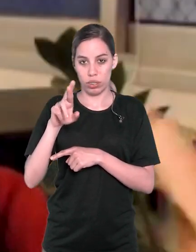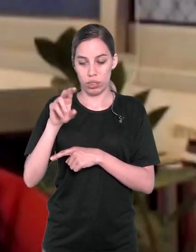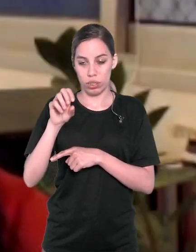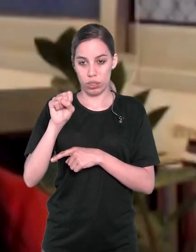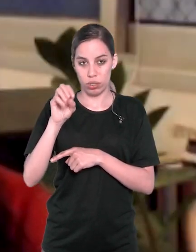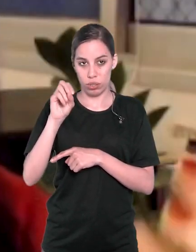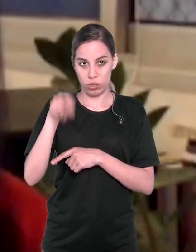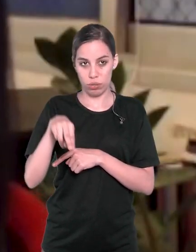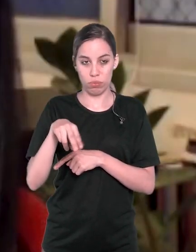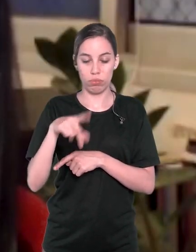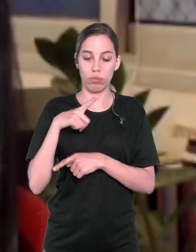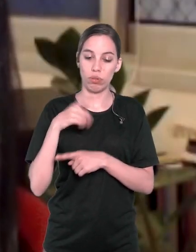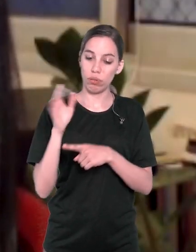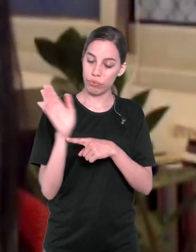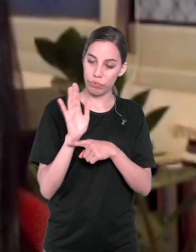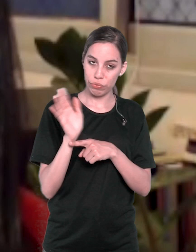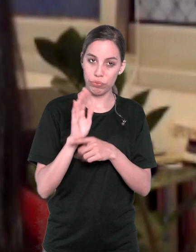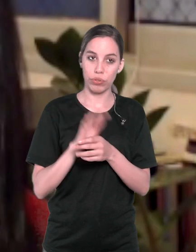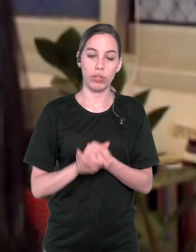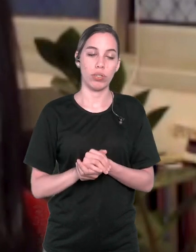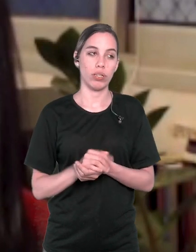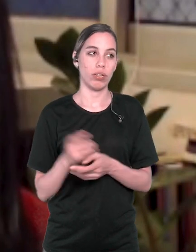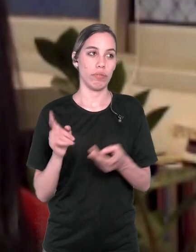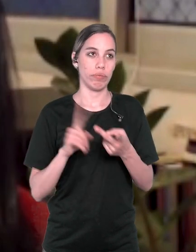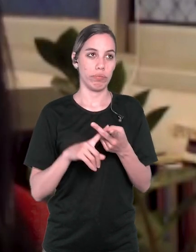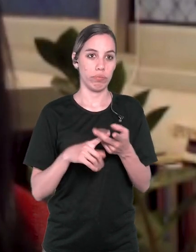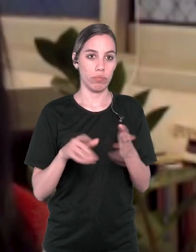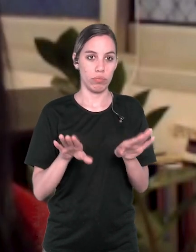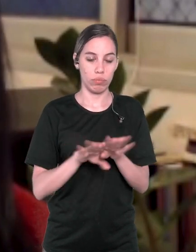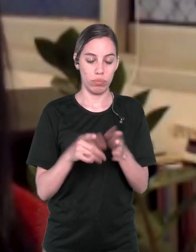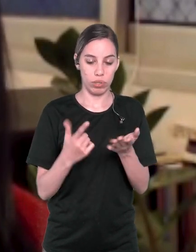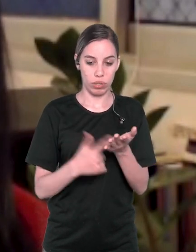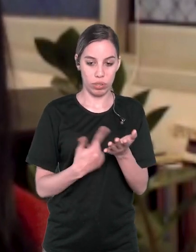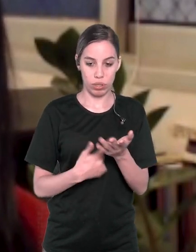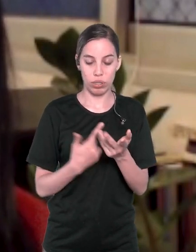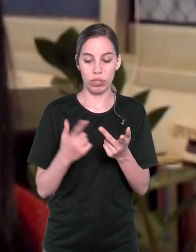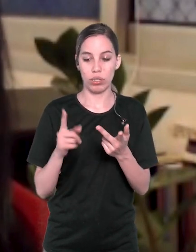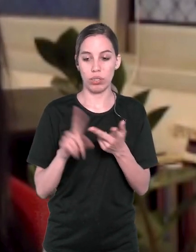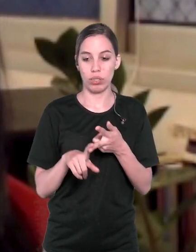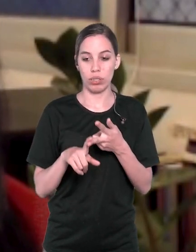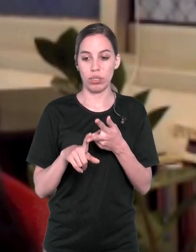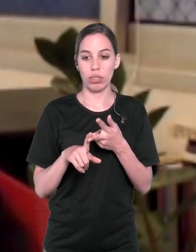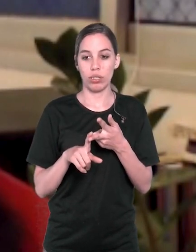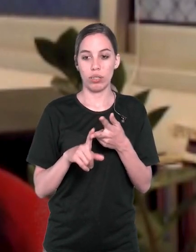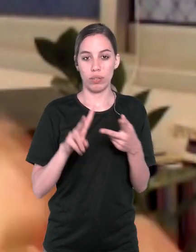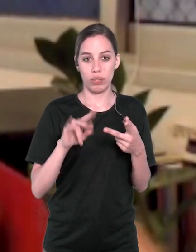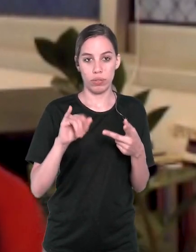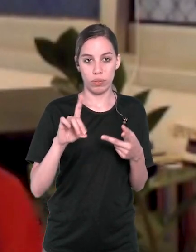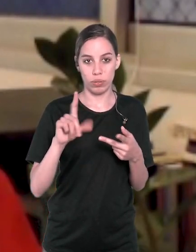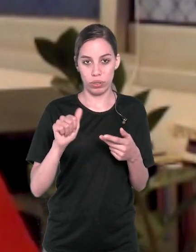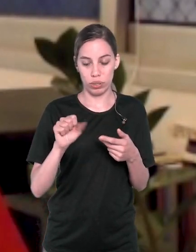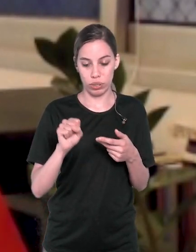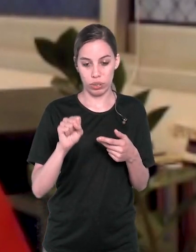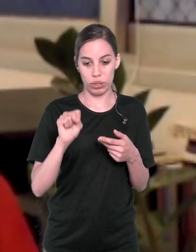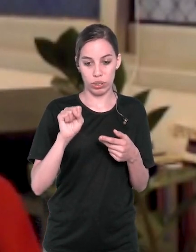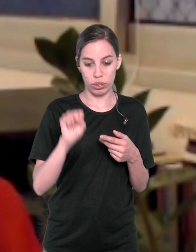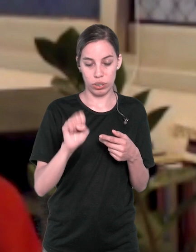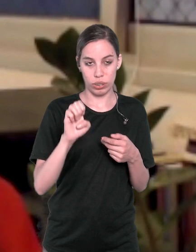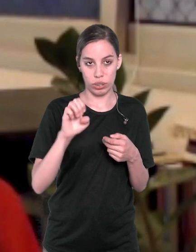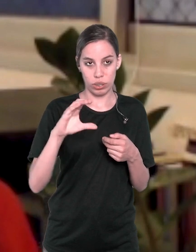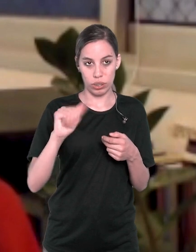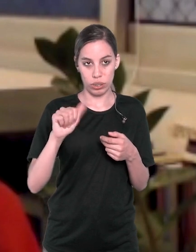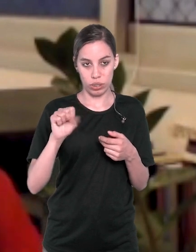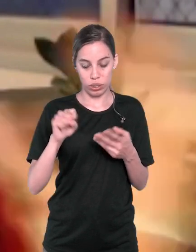foi a adaptação da Insustentável Leveza do Ser, alguma coisa